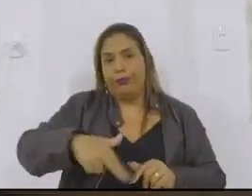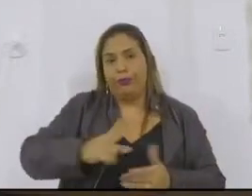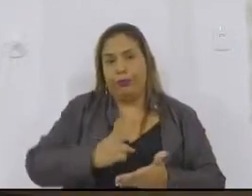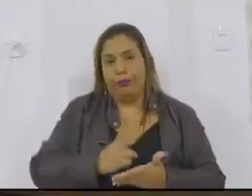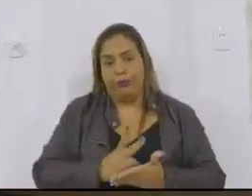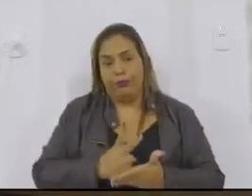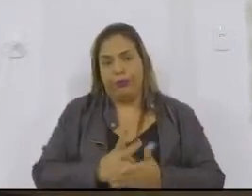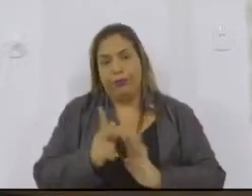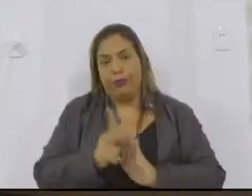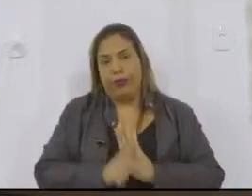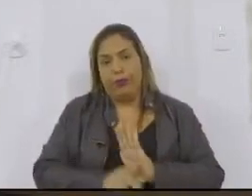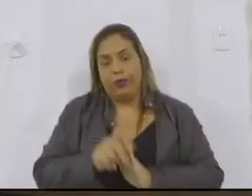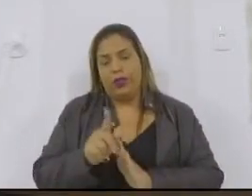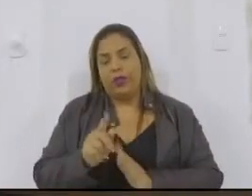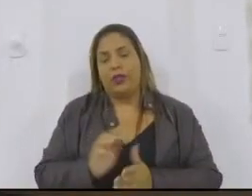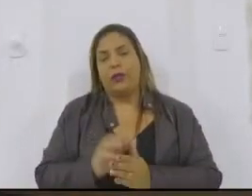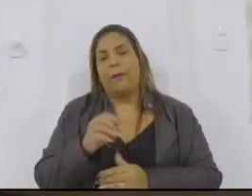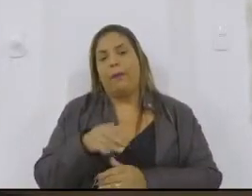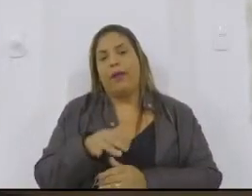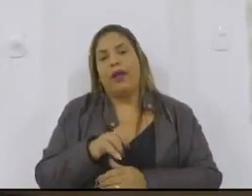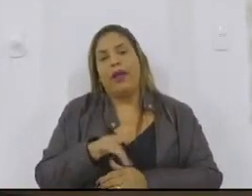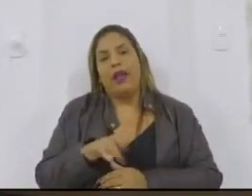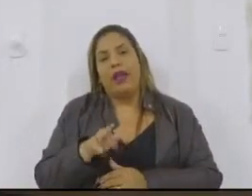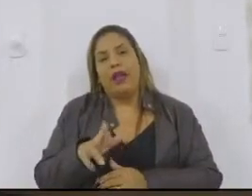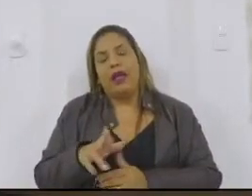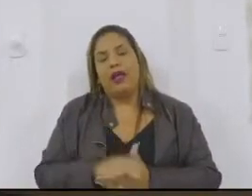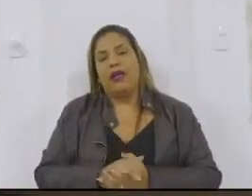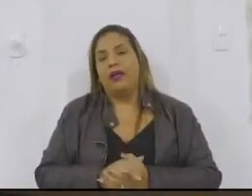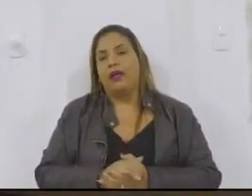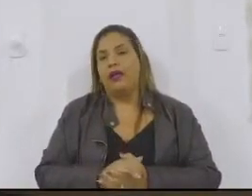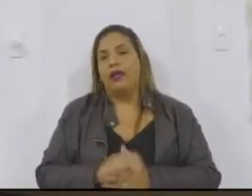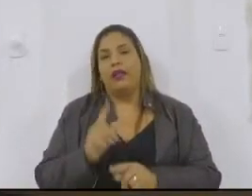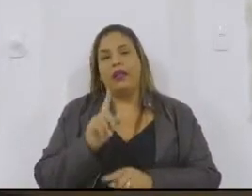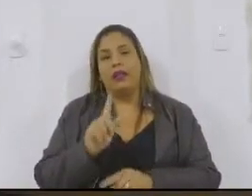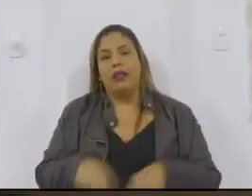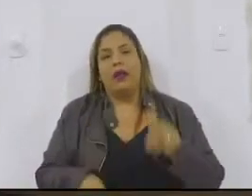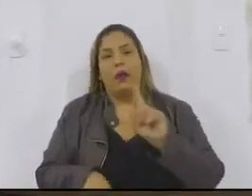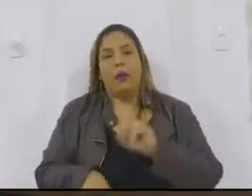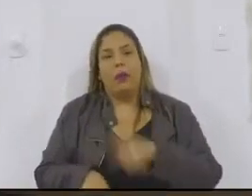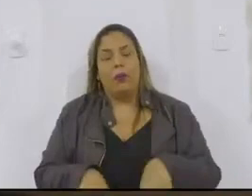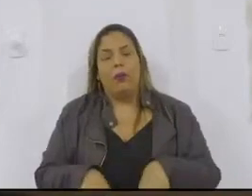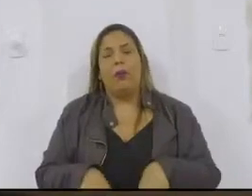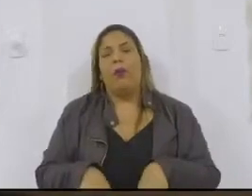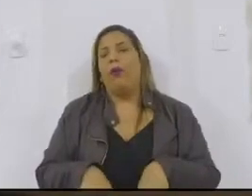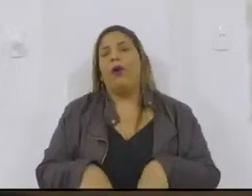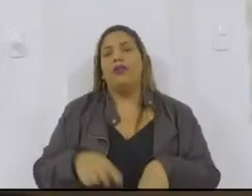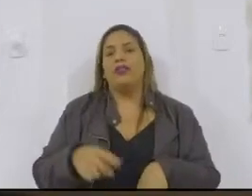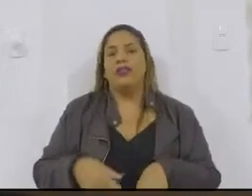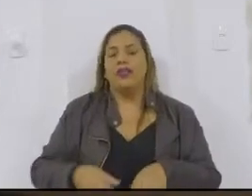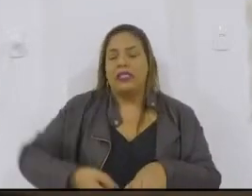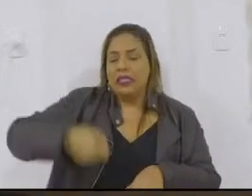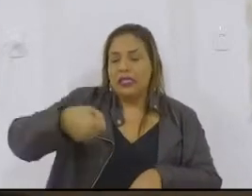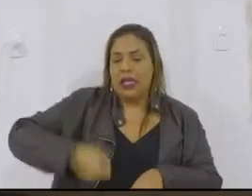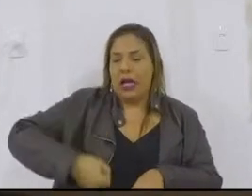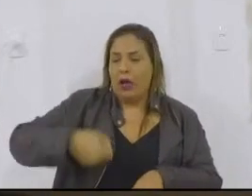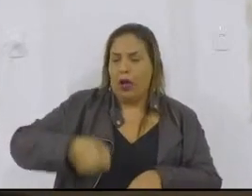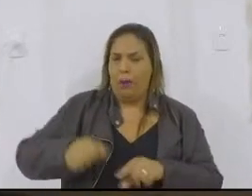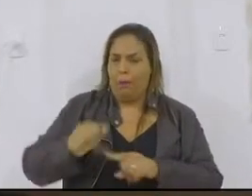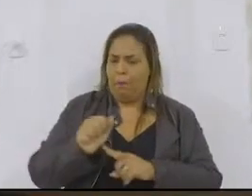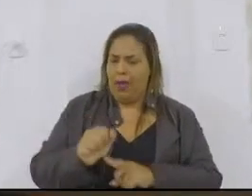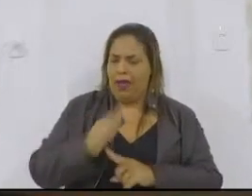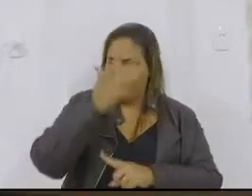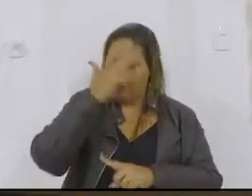Projeto de lei do vereador Miller. Fica vedada a cobrança indevida de sacolas plásticas biodegradáveis por parte dos